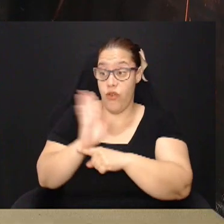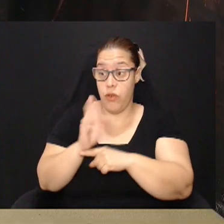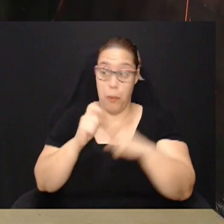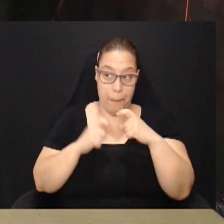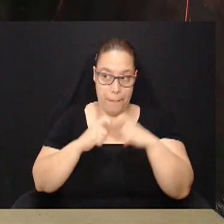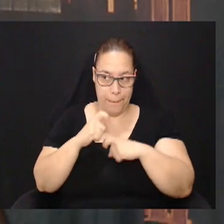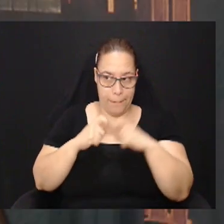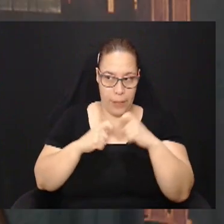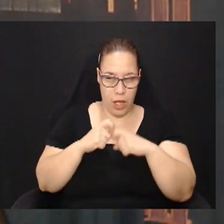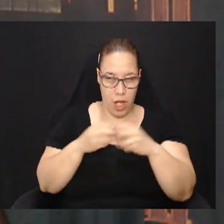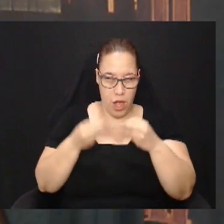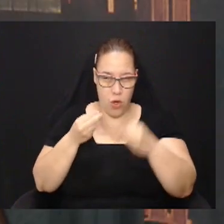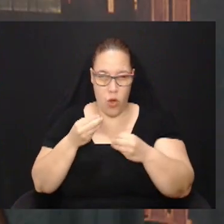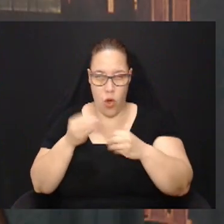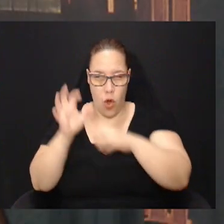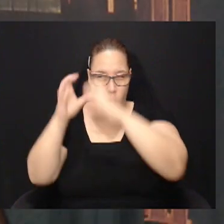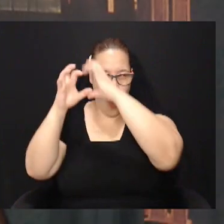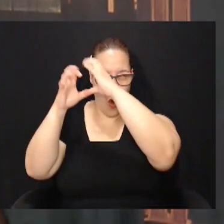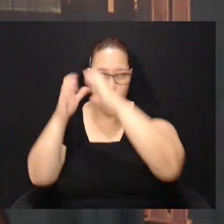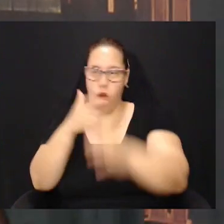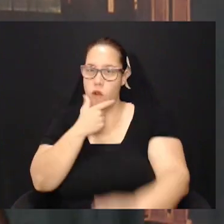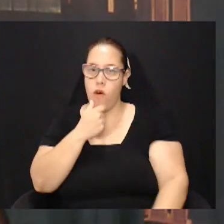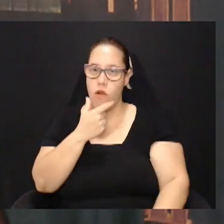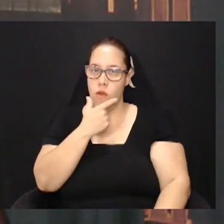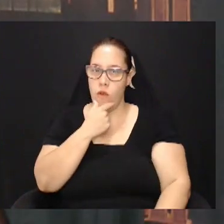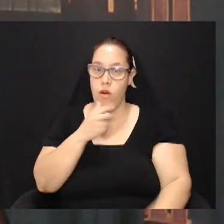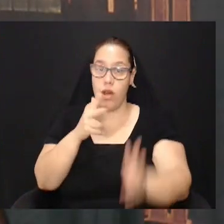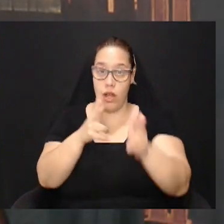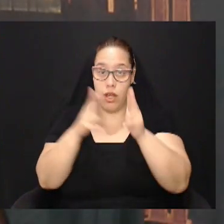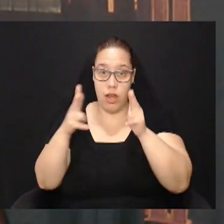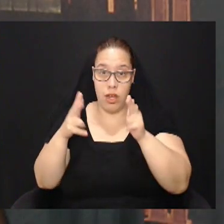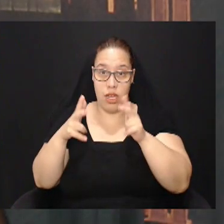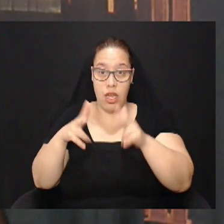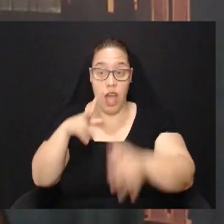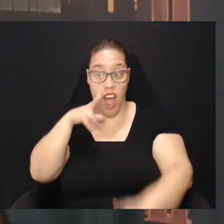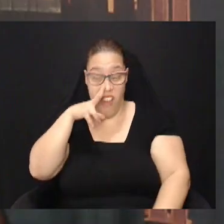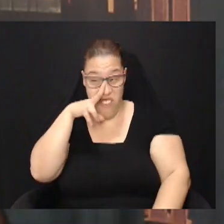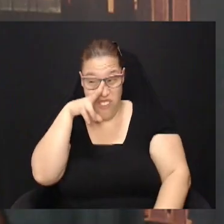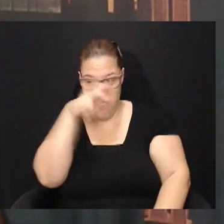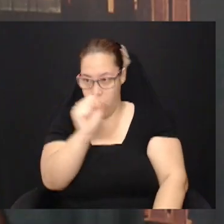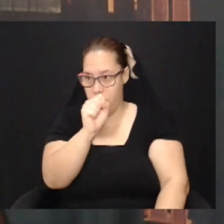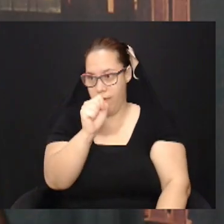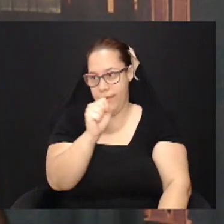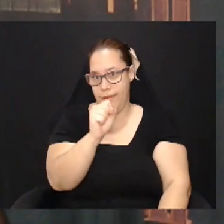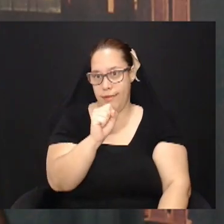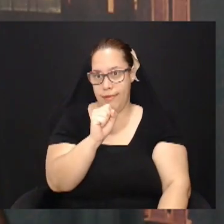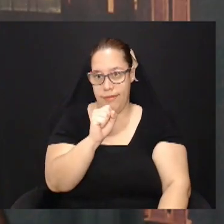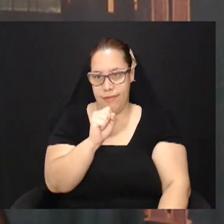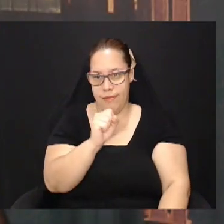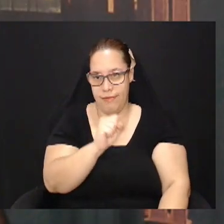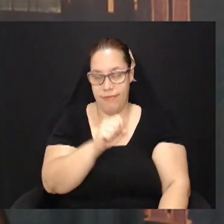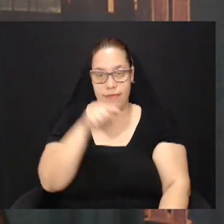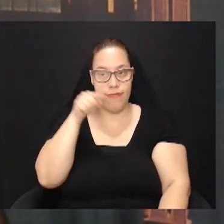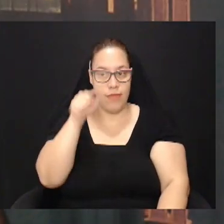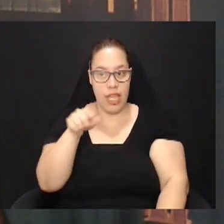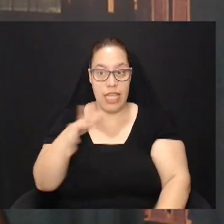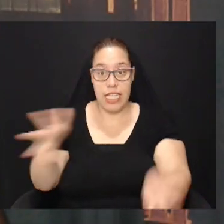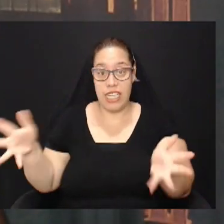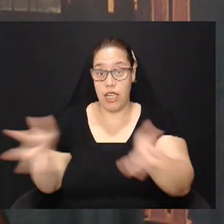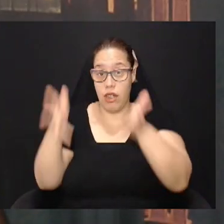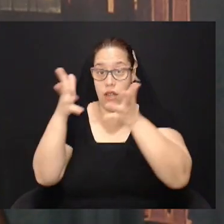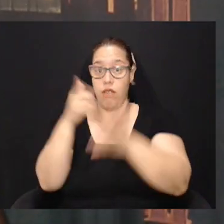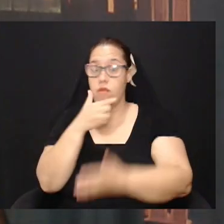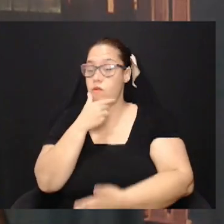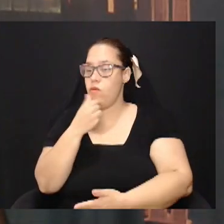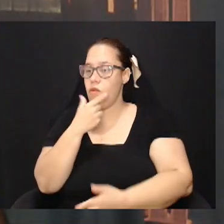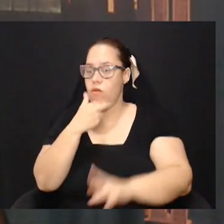homem, as áreas são a mesma, mas a intensidade daquele estímulo para o homem é completamente diferente